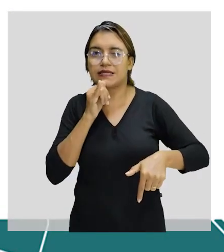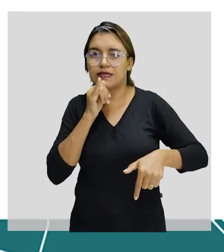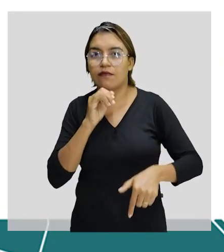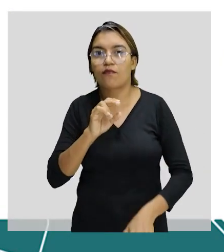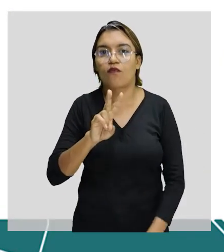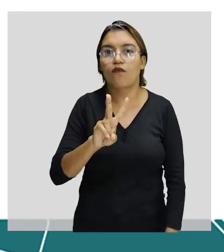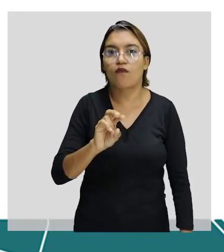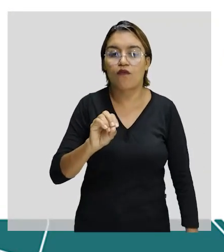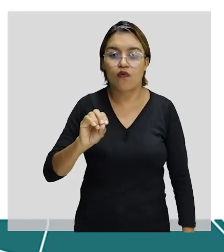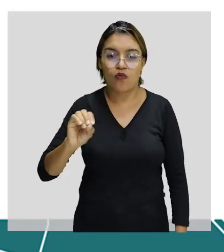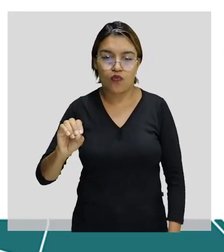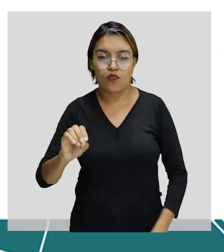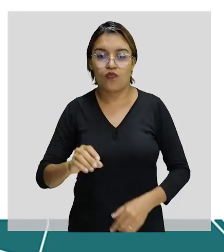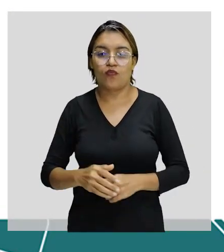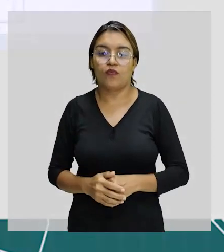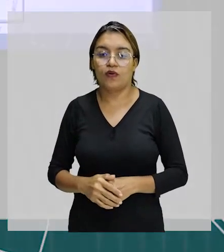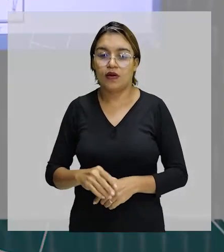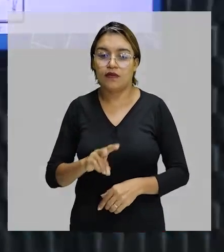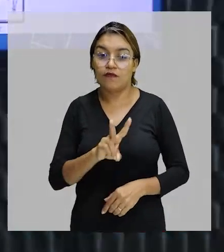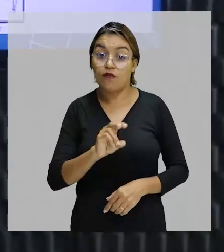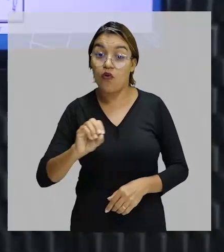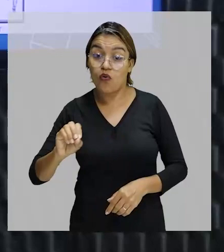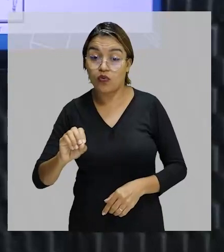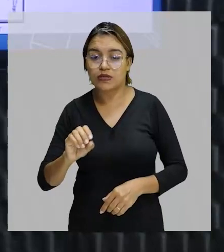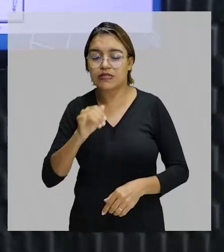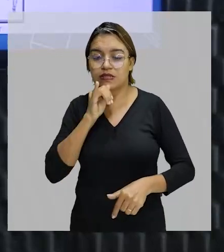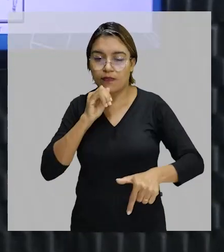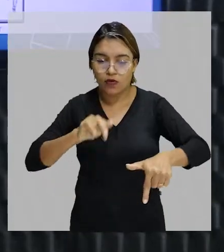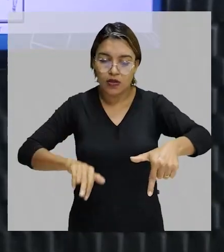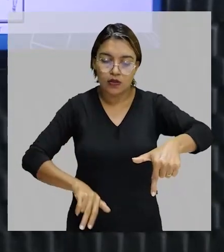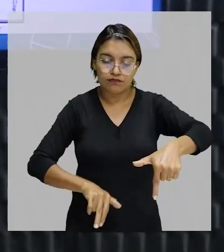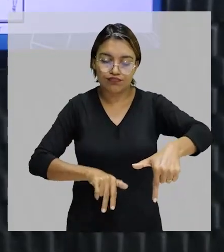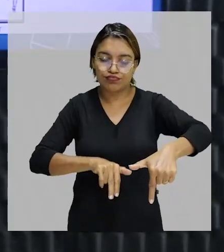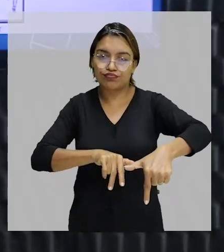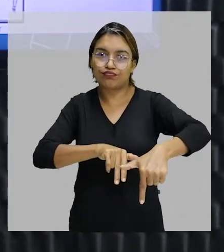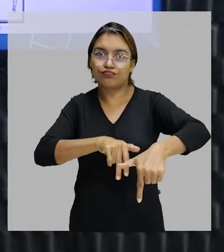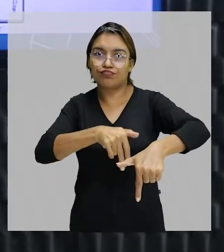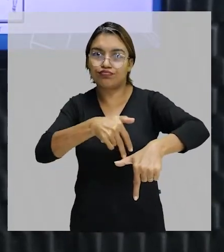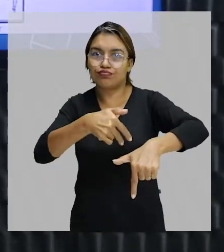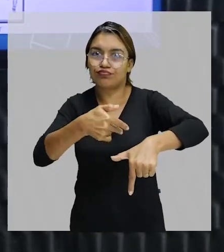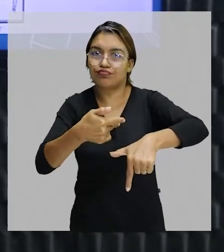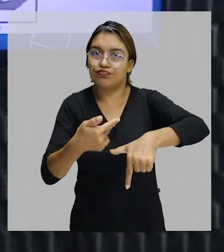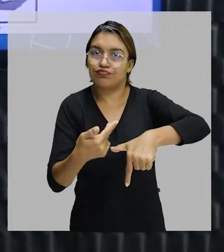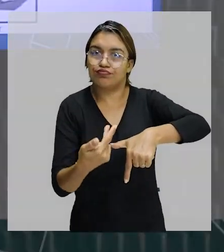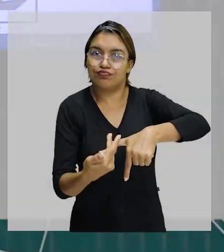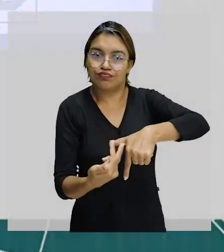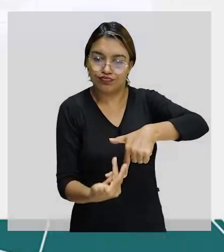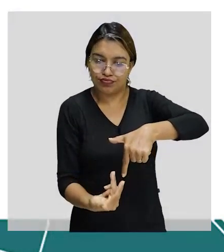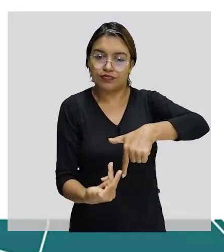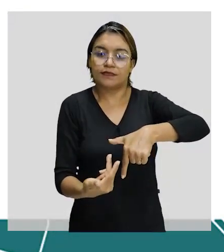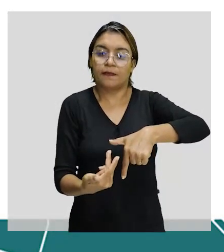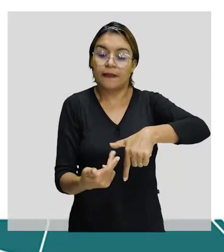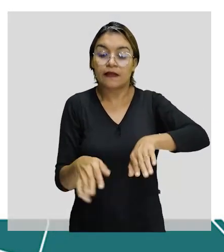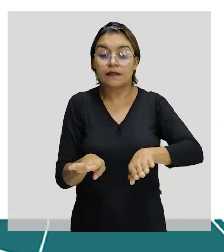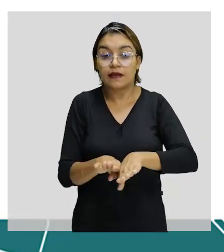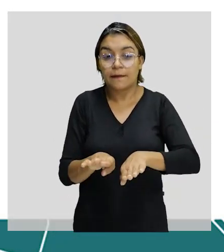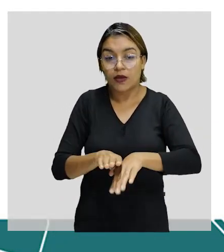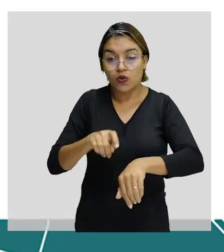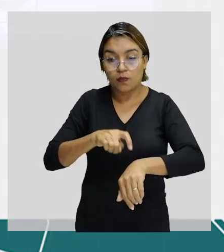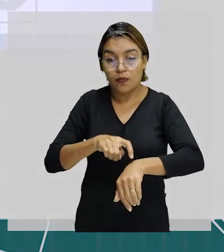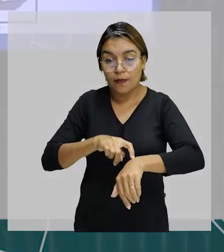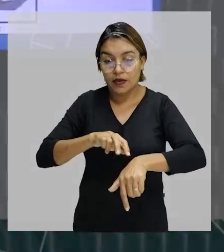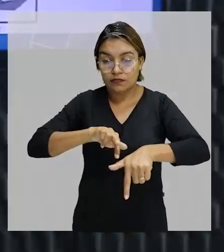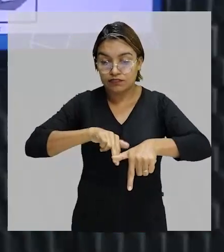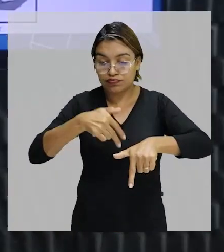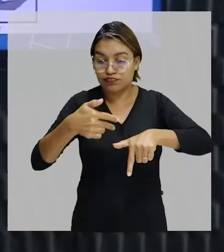fase que ele está ali se declinando todinho, se desdobrando para tentar superar essa altura do sarrafo. E a queda, que ele cai em